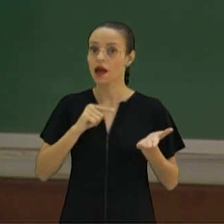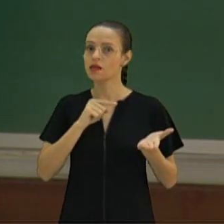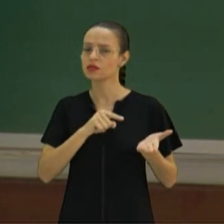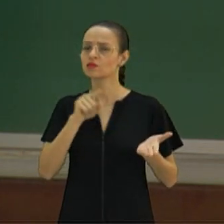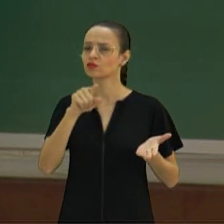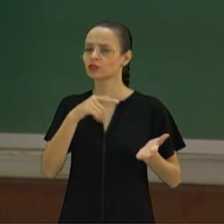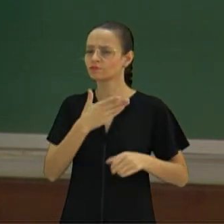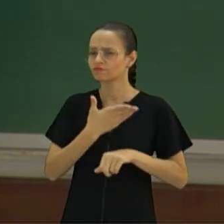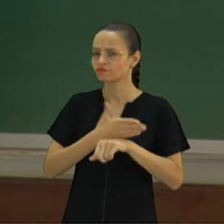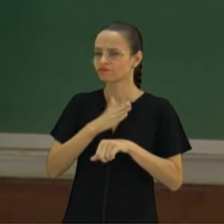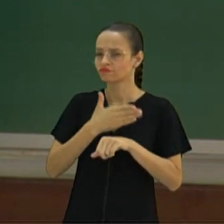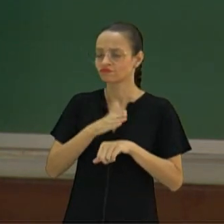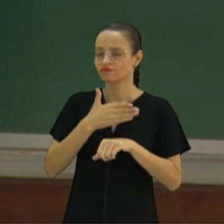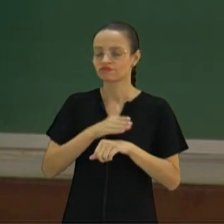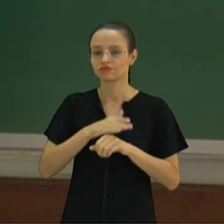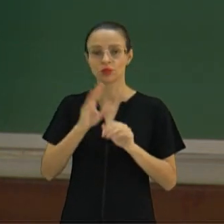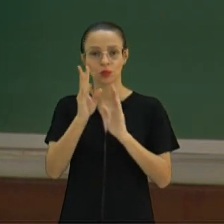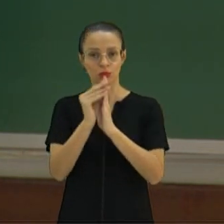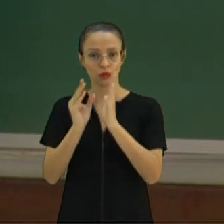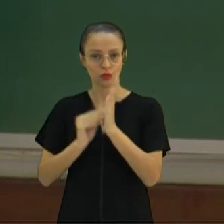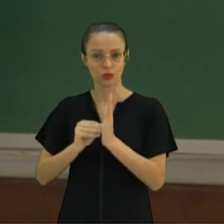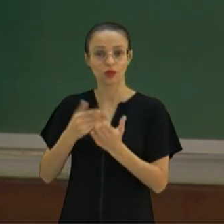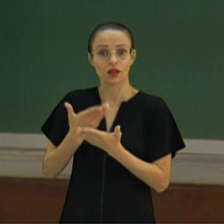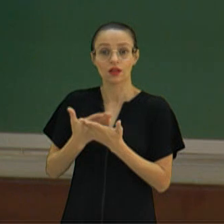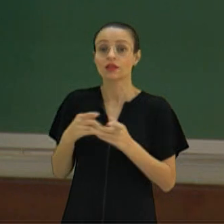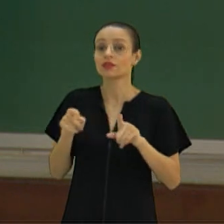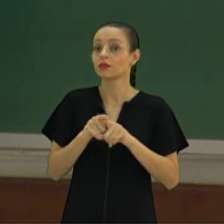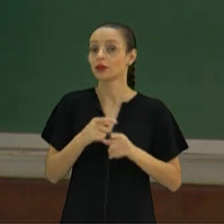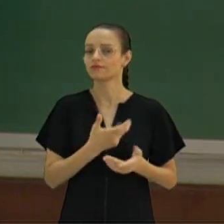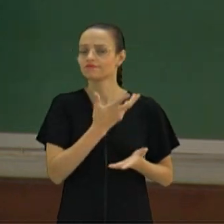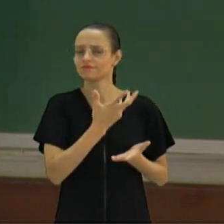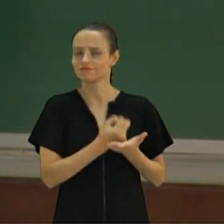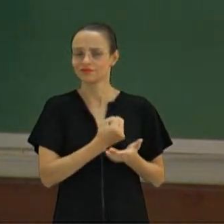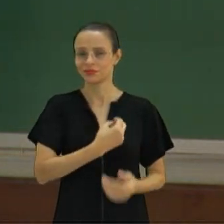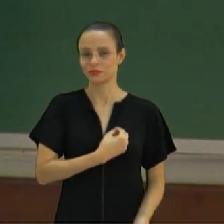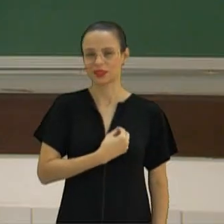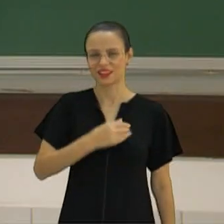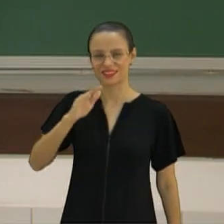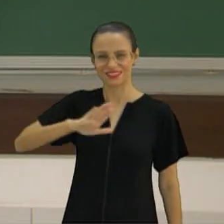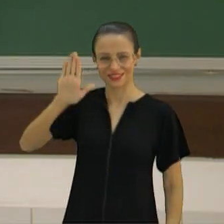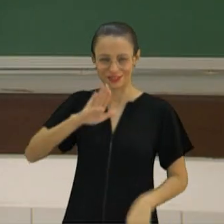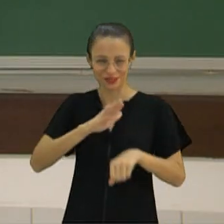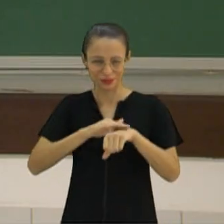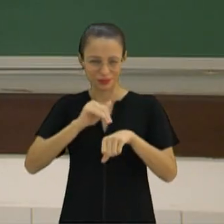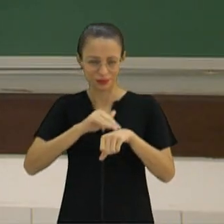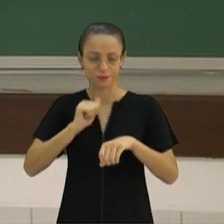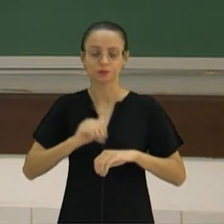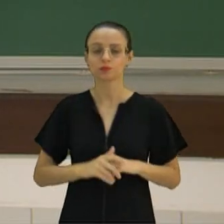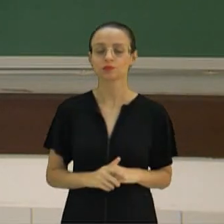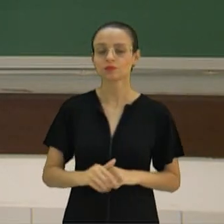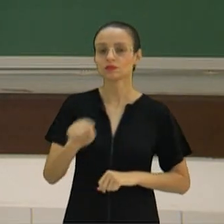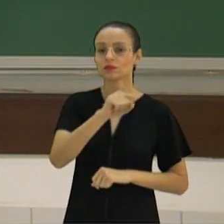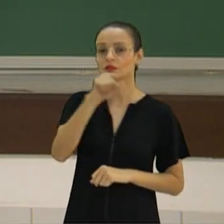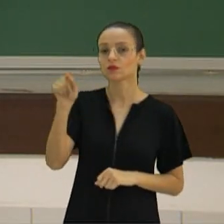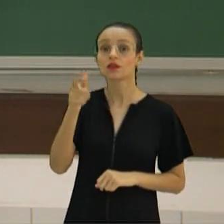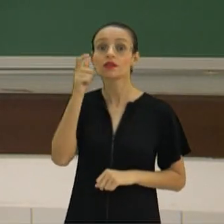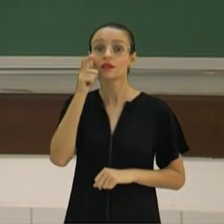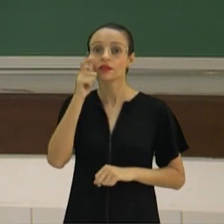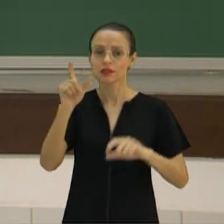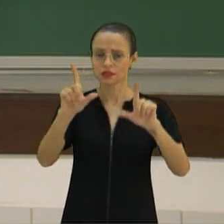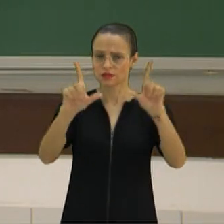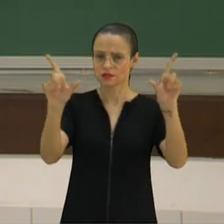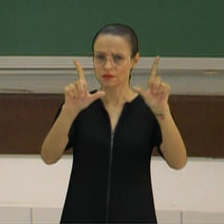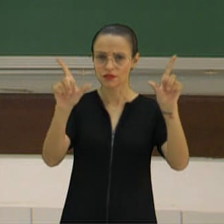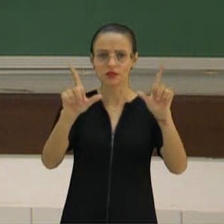o conteúdo da aula e também registra a sua presença. E você que realiza pela televisão,